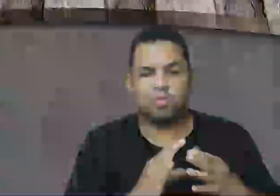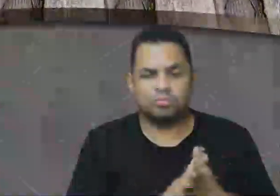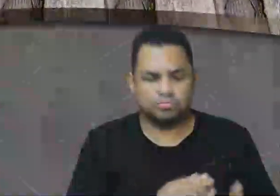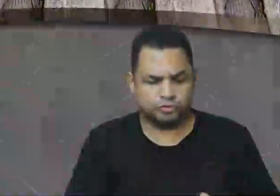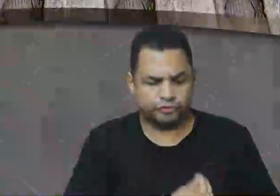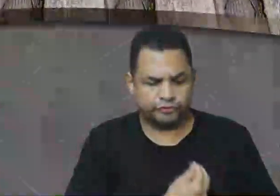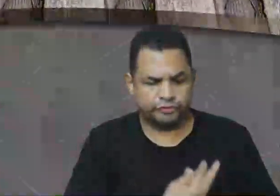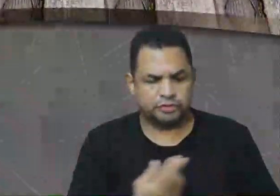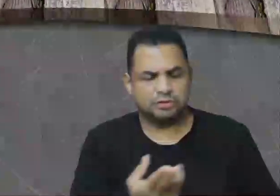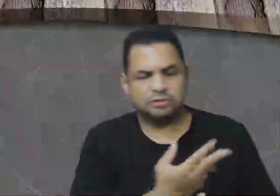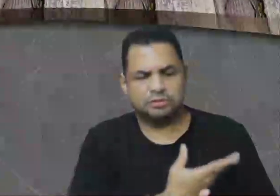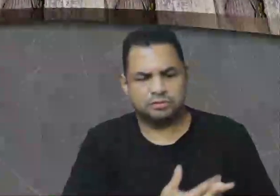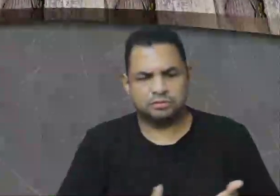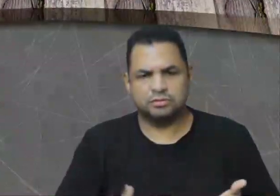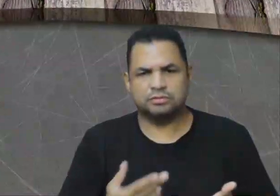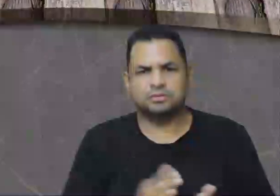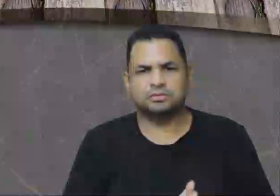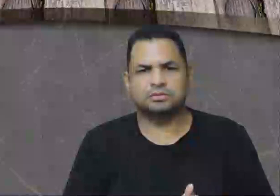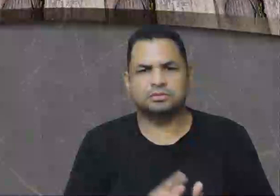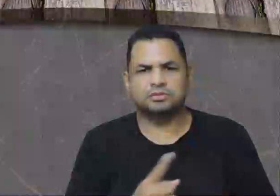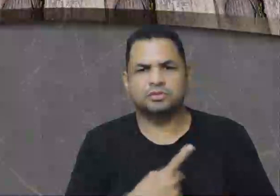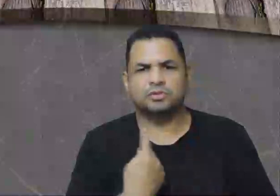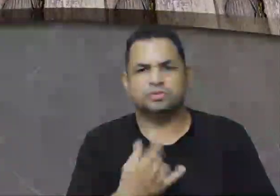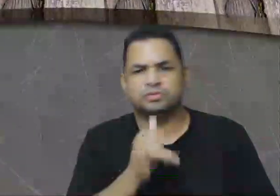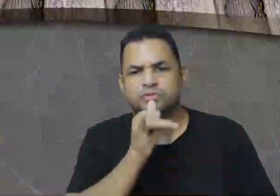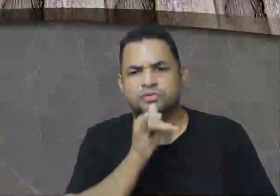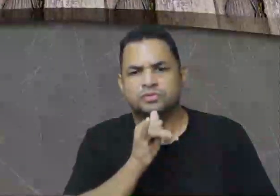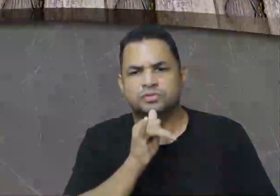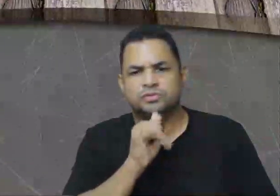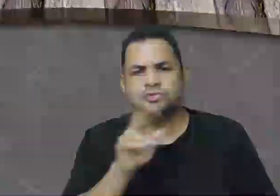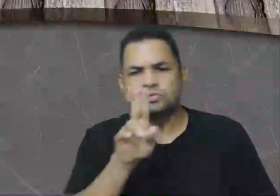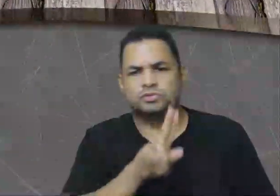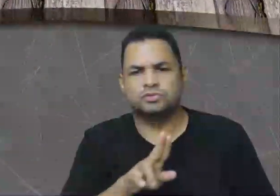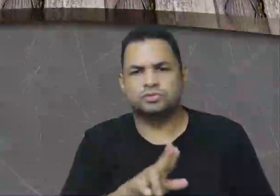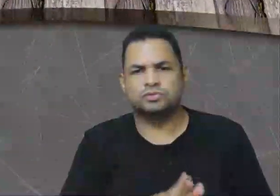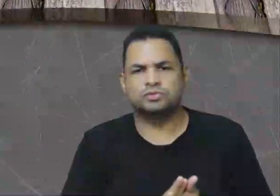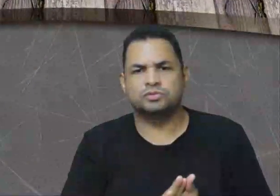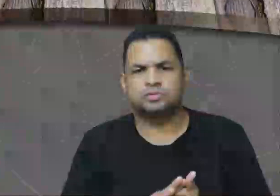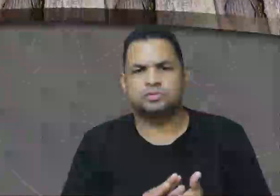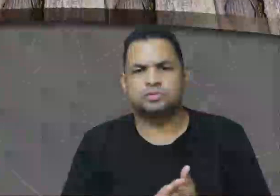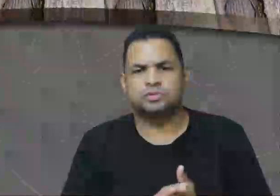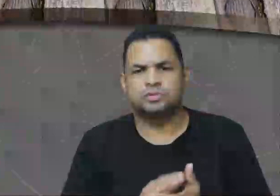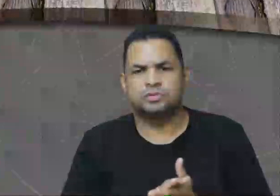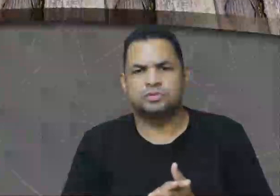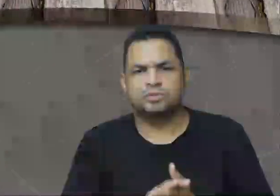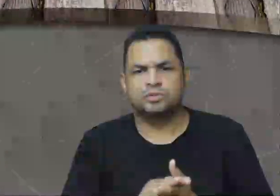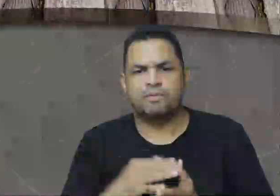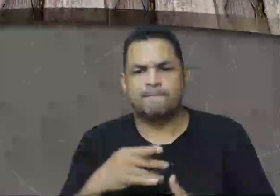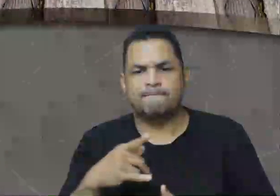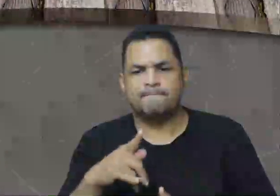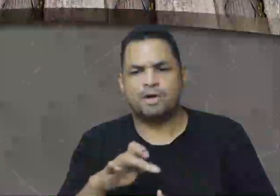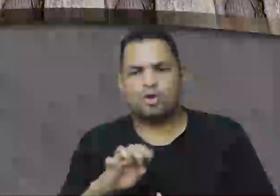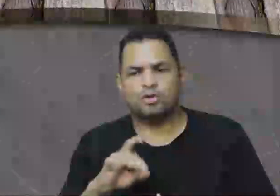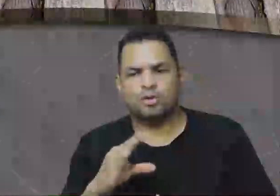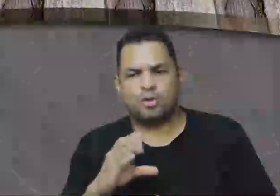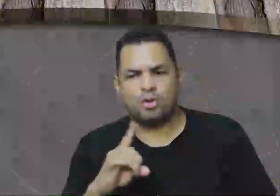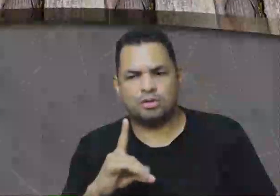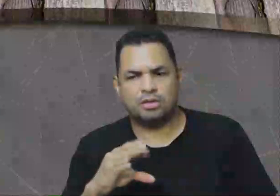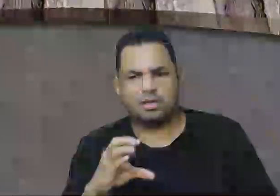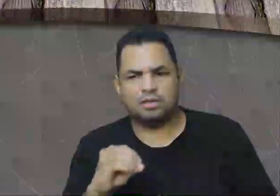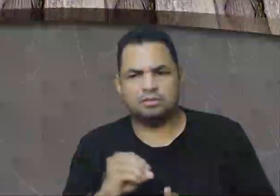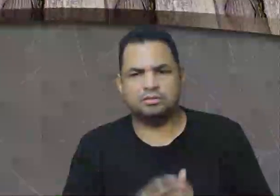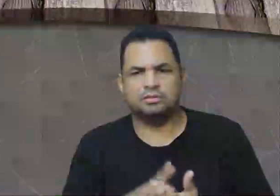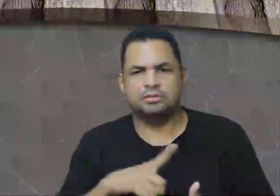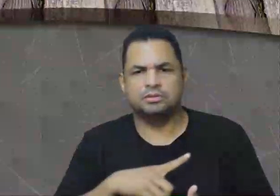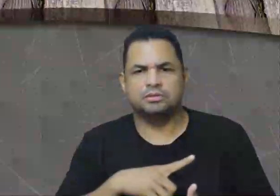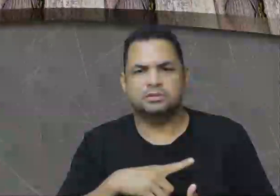vivos, na verdade, tá? A gente usou até um exemplo como o anfíoxo, né? Um protocordado que existe aí, que ele é